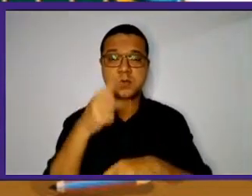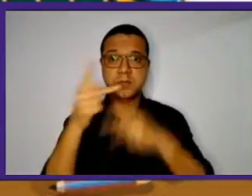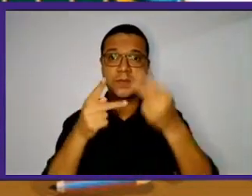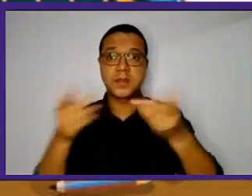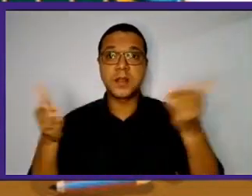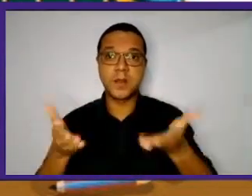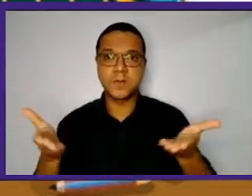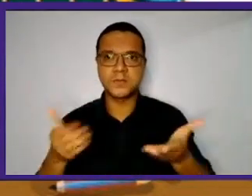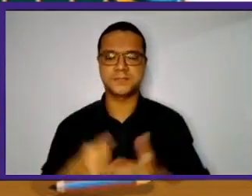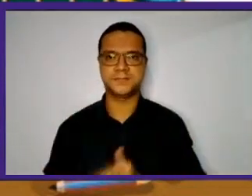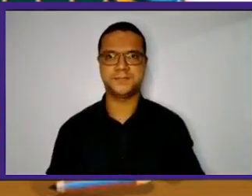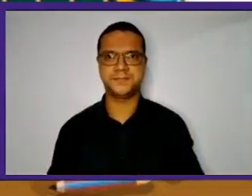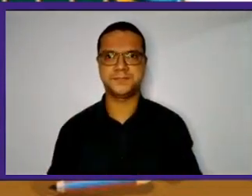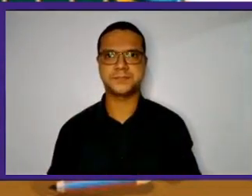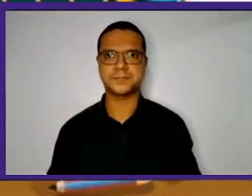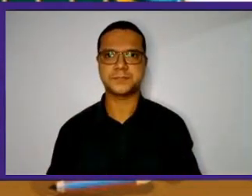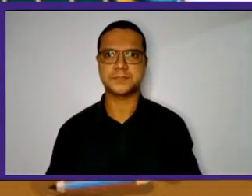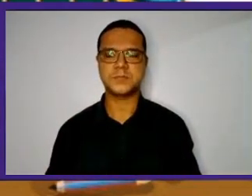hoje.